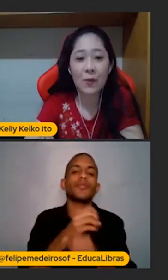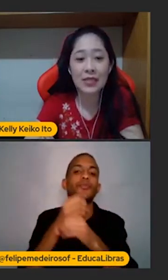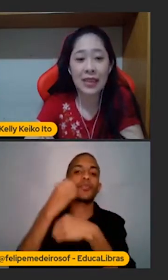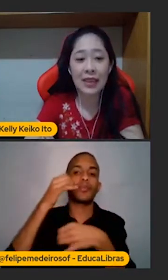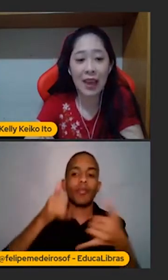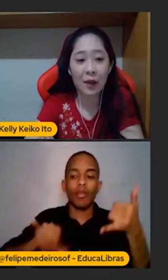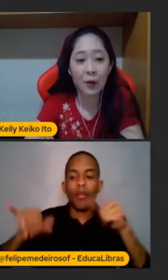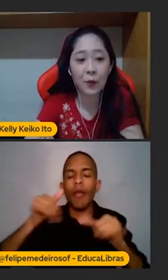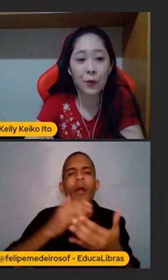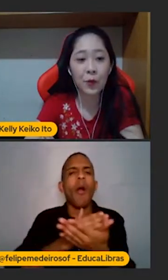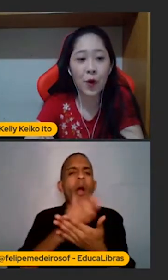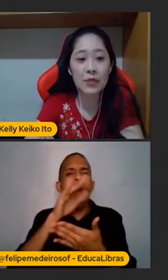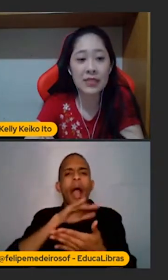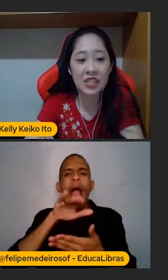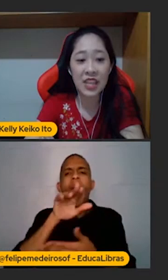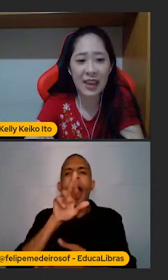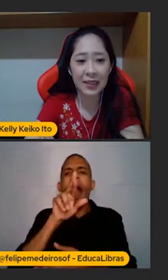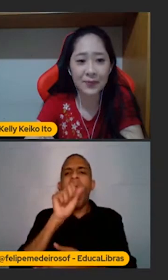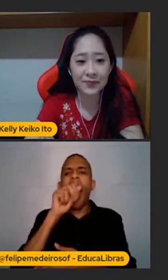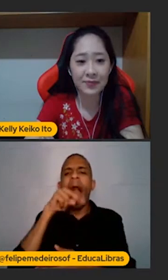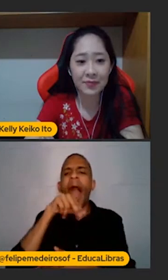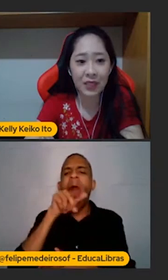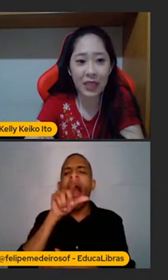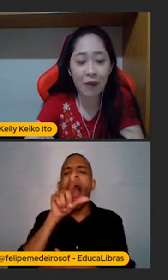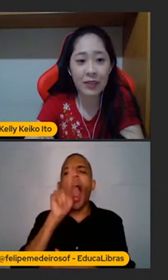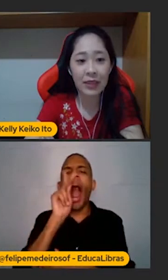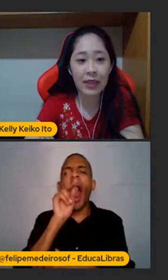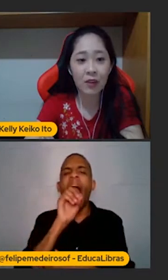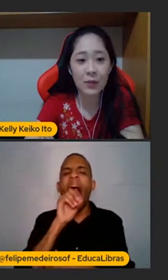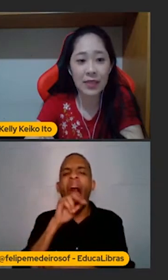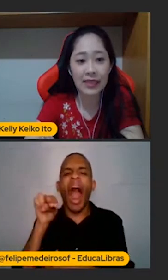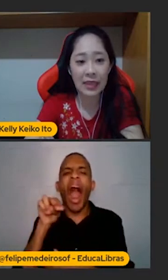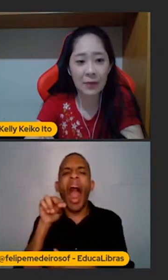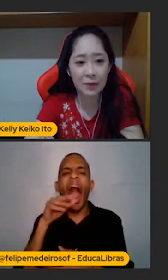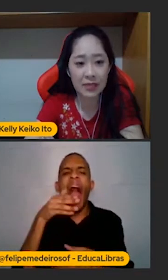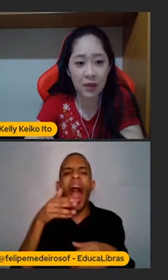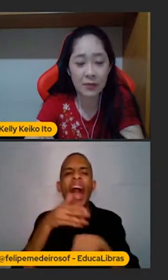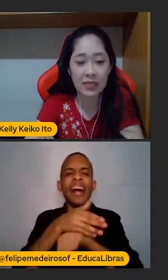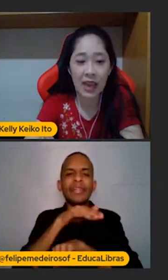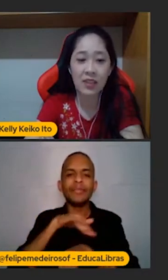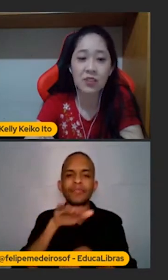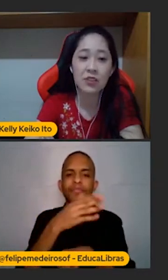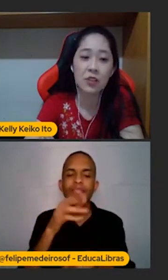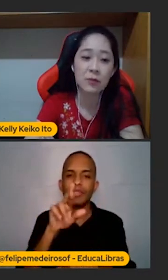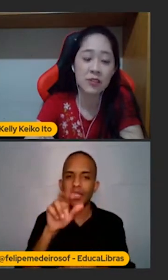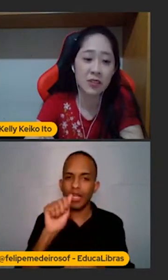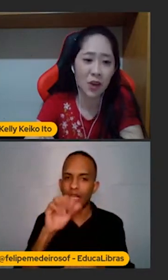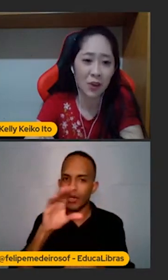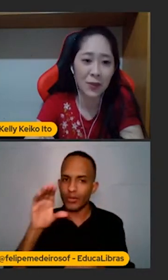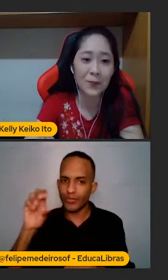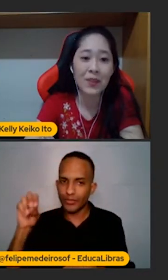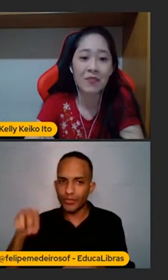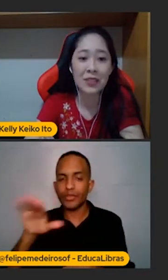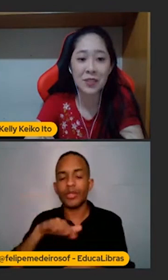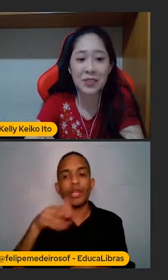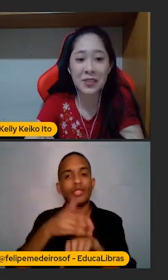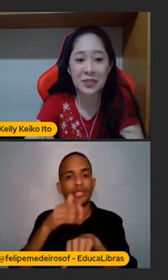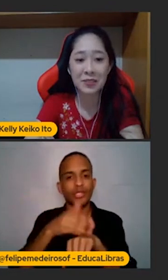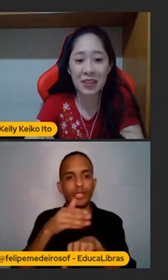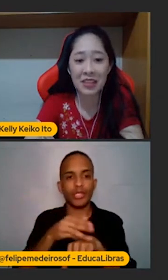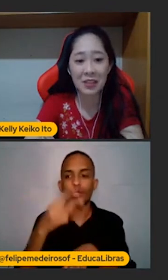então eu comecei a narrar com como estagiária eu entrei eu entrei na empresa como estágio em 2019